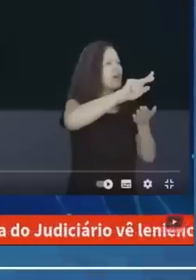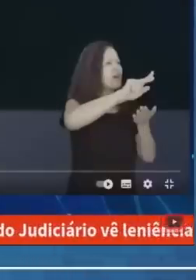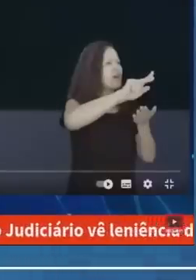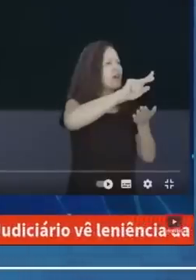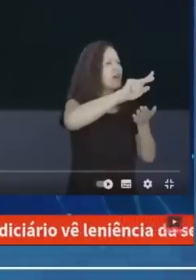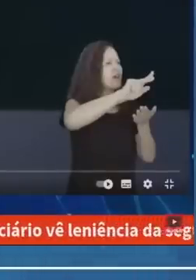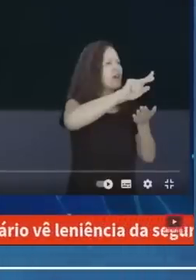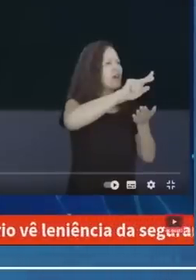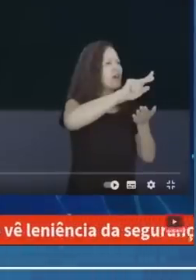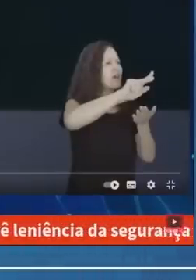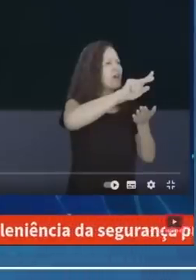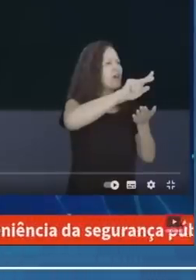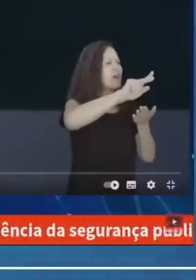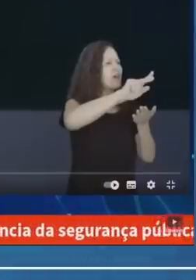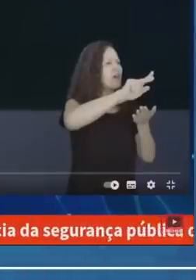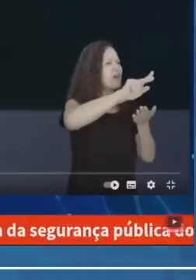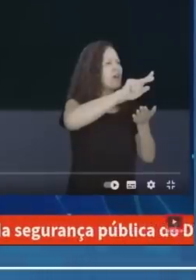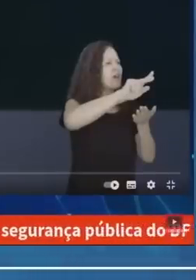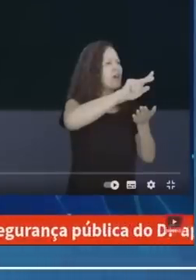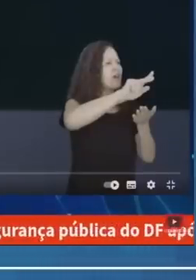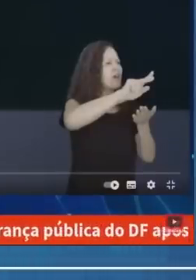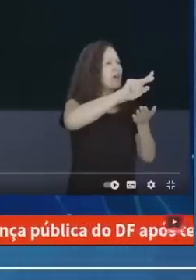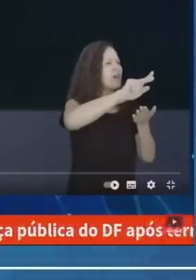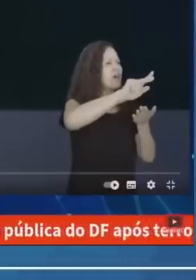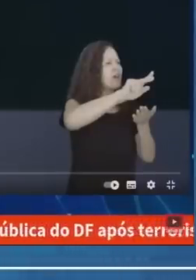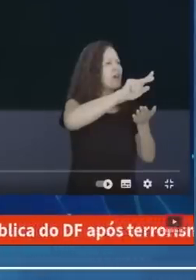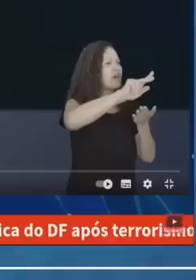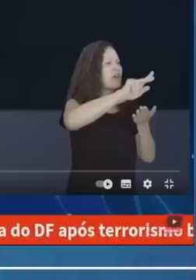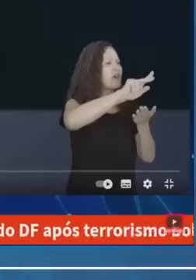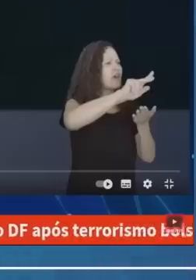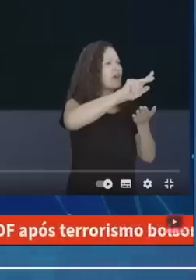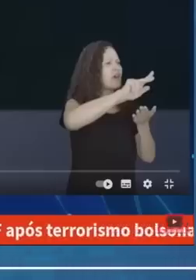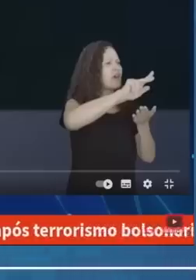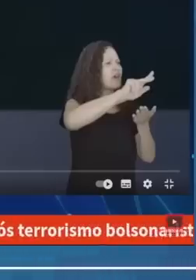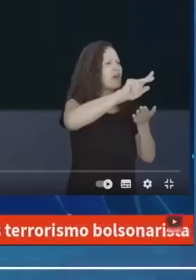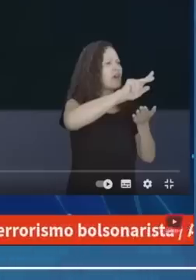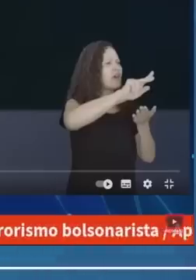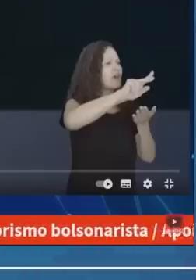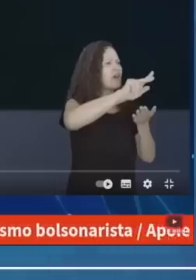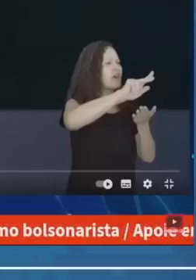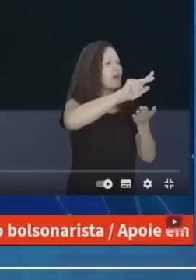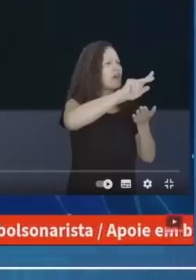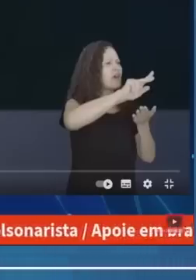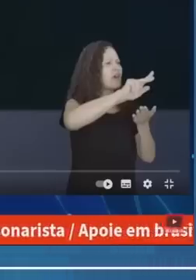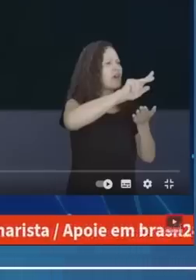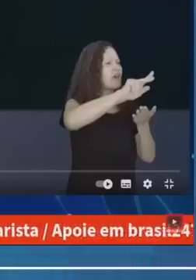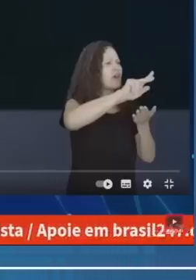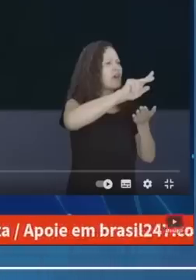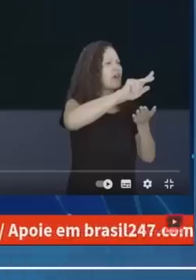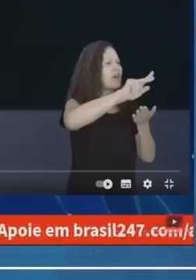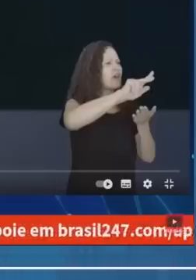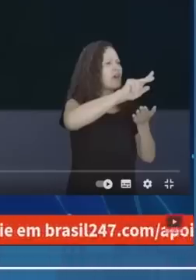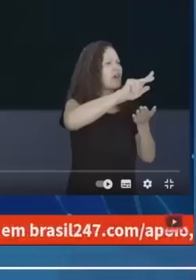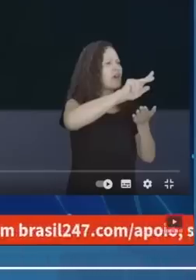Haddad, como ministro da Fazenda. Aí ele é questionado por uma repórter que fala assim: olha, mas veja bem, sua equipe não está tão plural